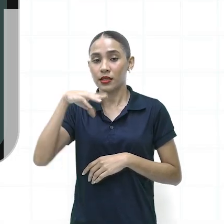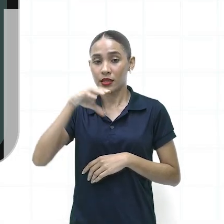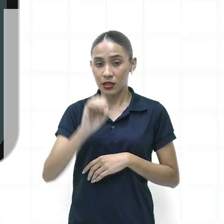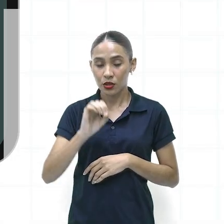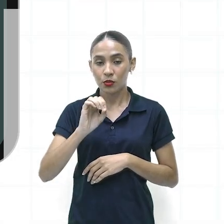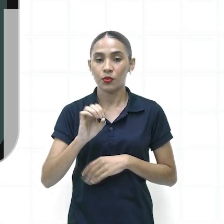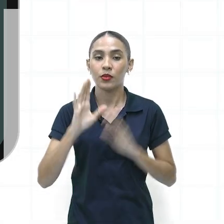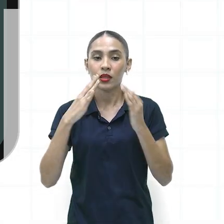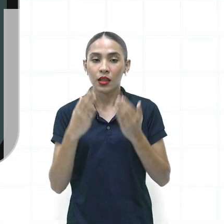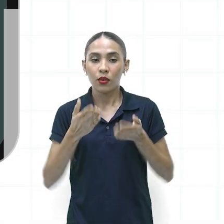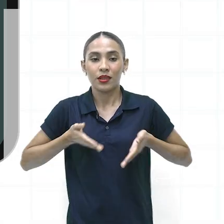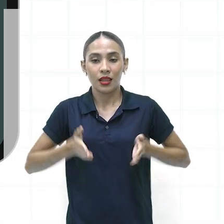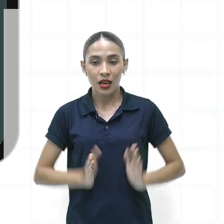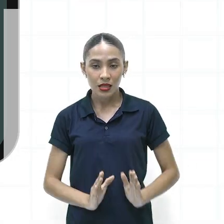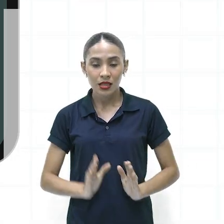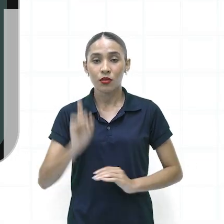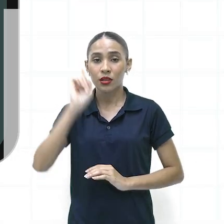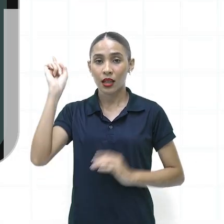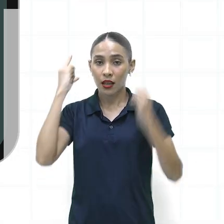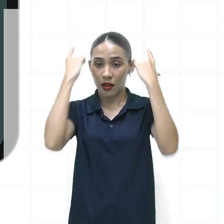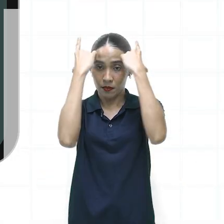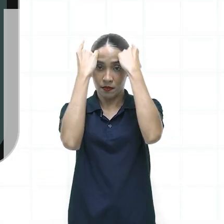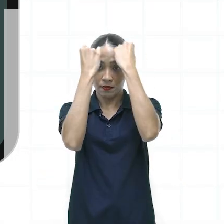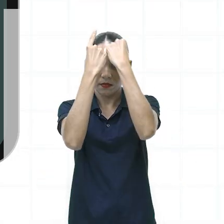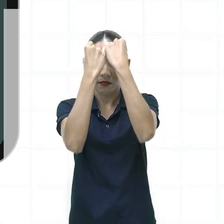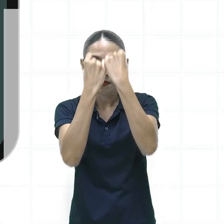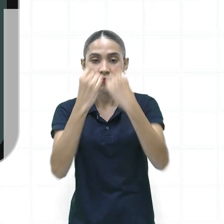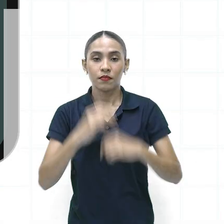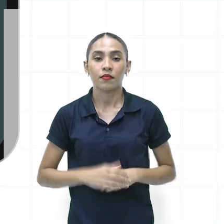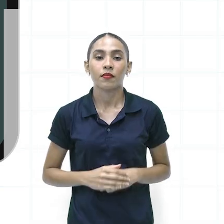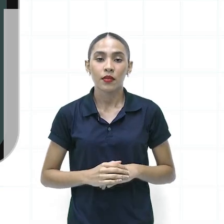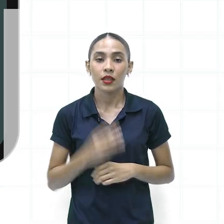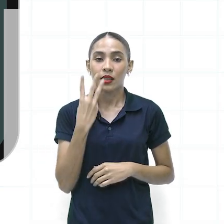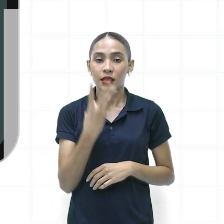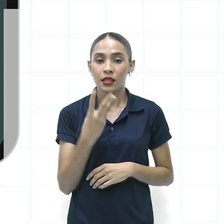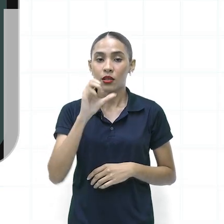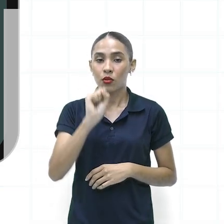Aristóteles, ele nascido na Grécia Antiga, né, em torno de